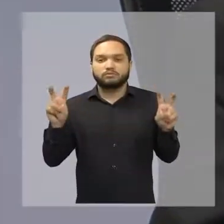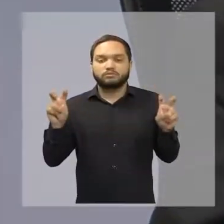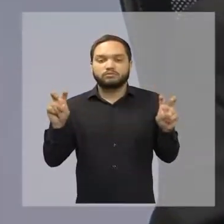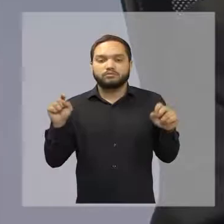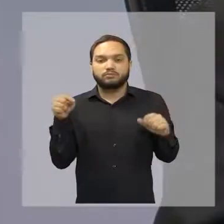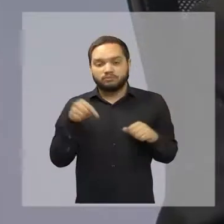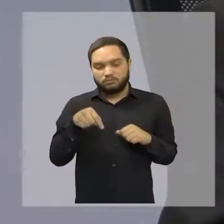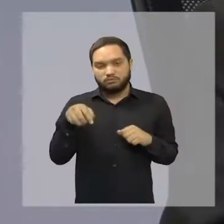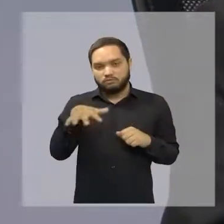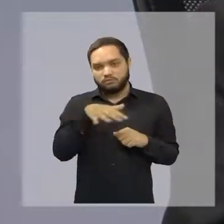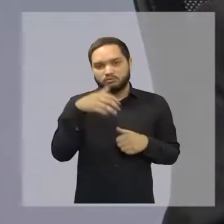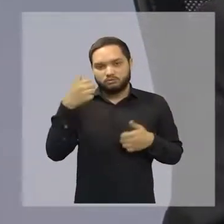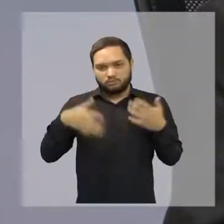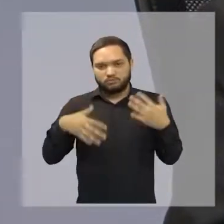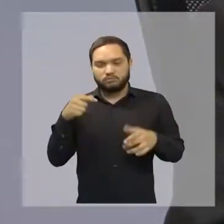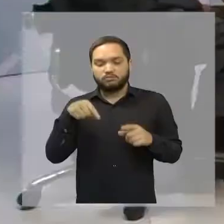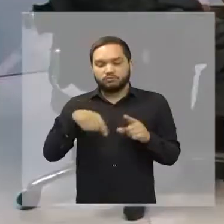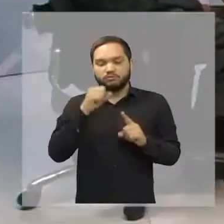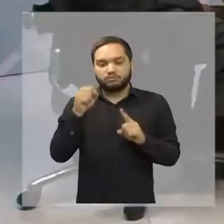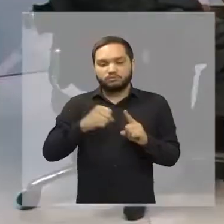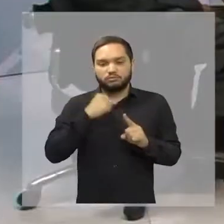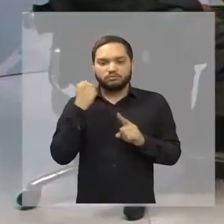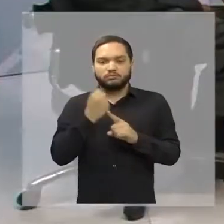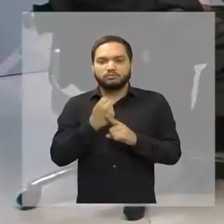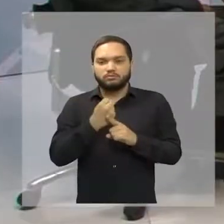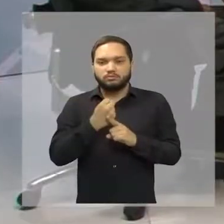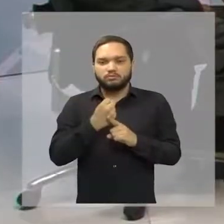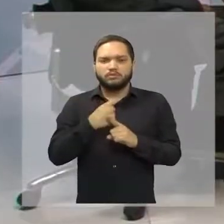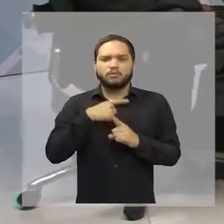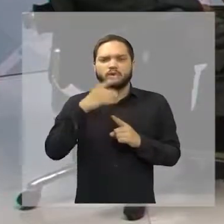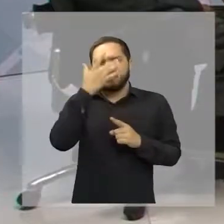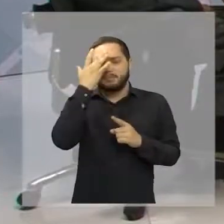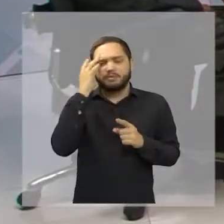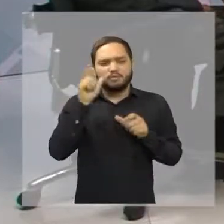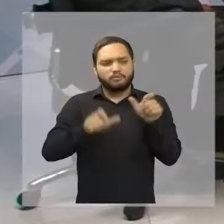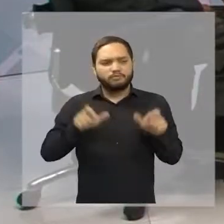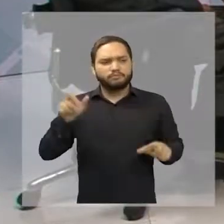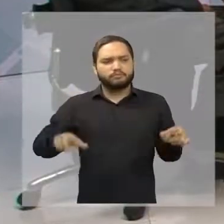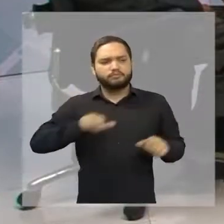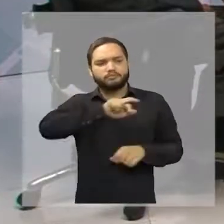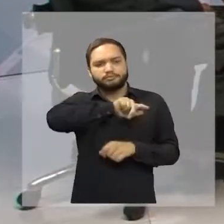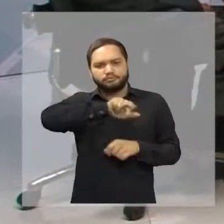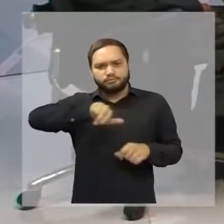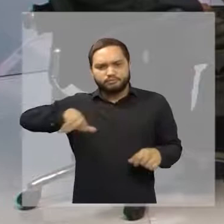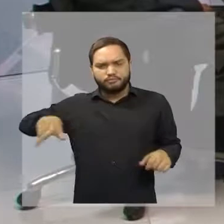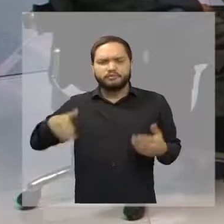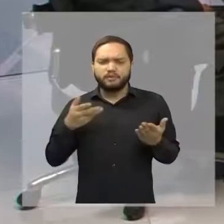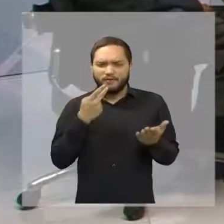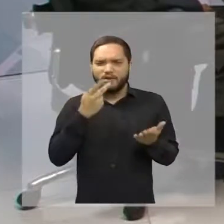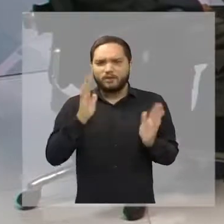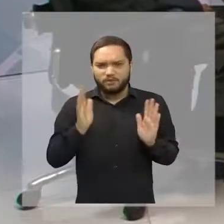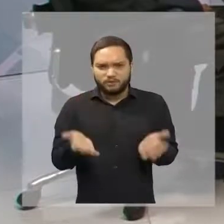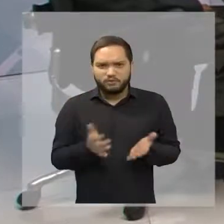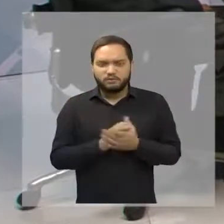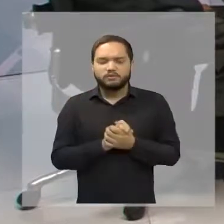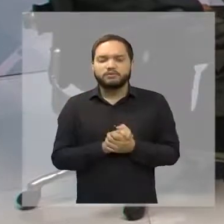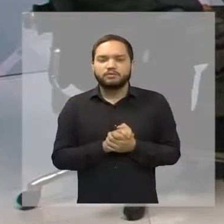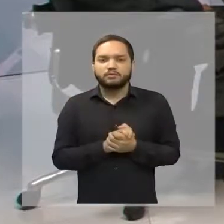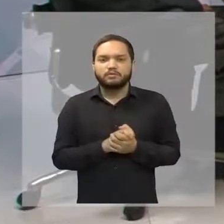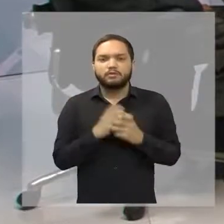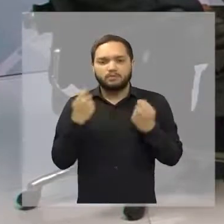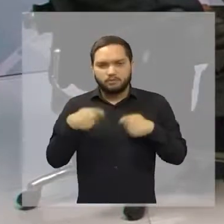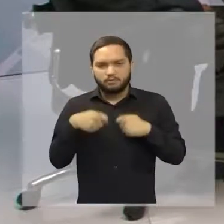sobre isto, numa sociedade que, com toda a heterogeneidade que você bem lembrou, é preciso que se